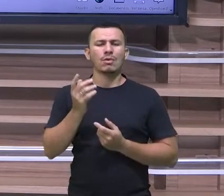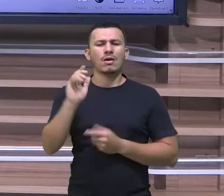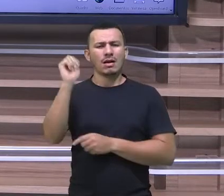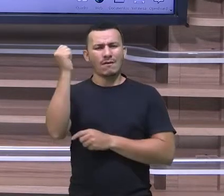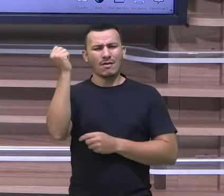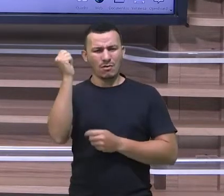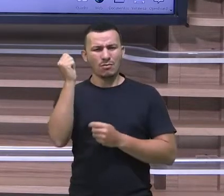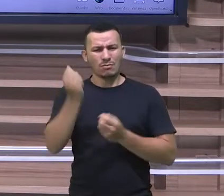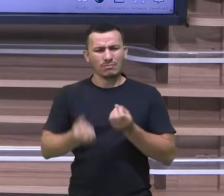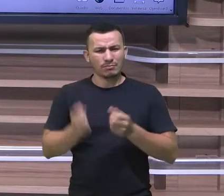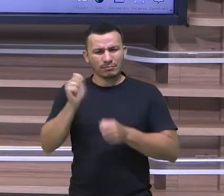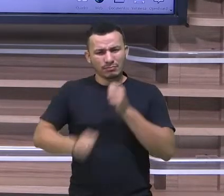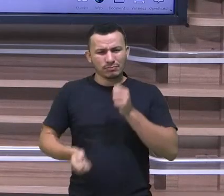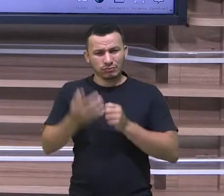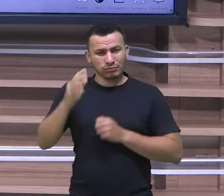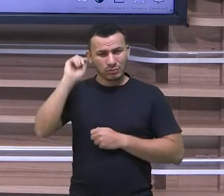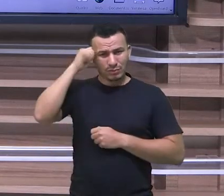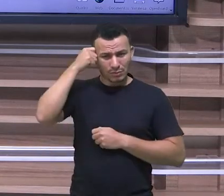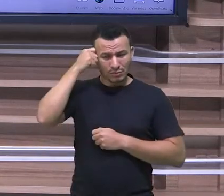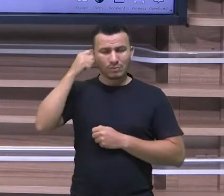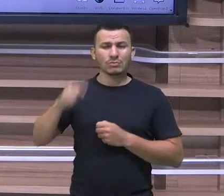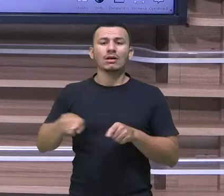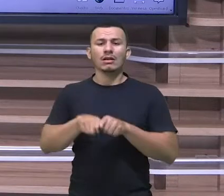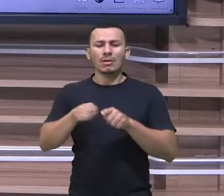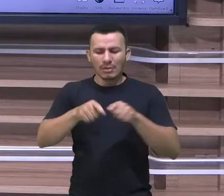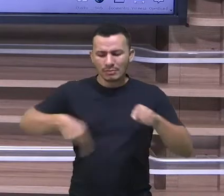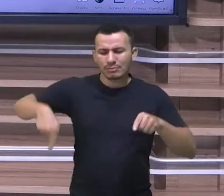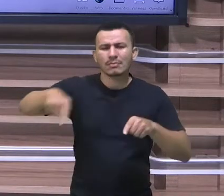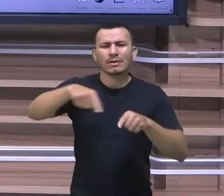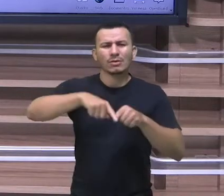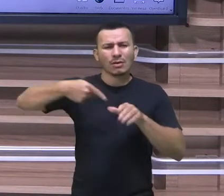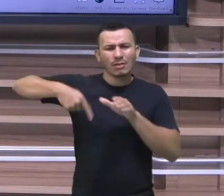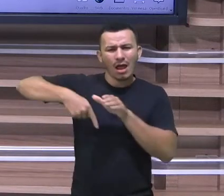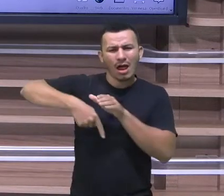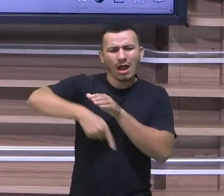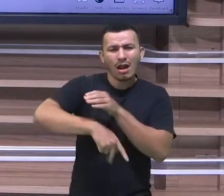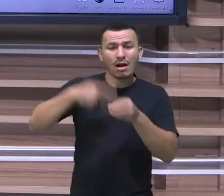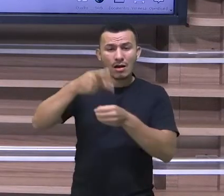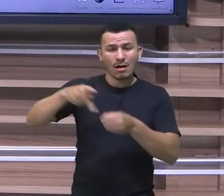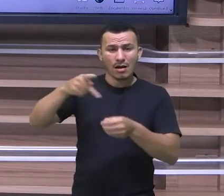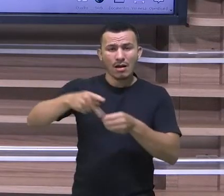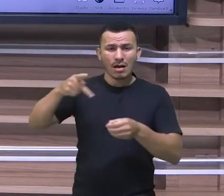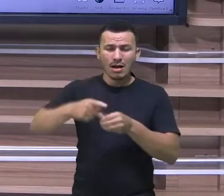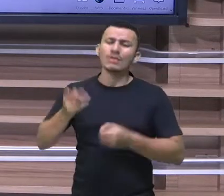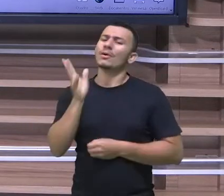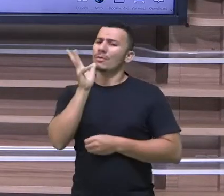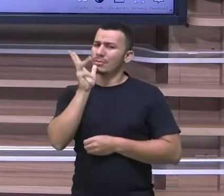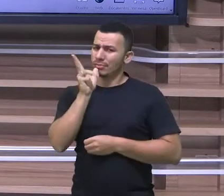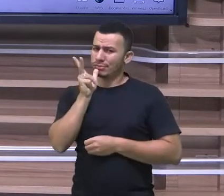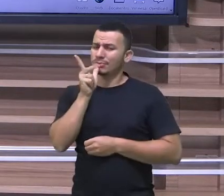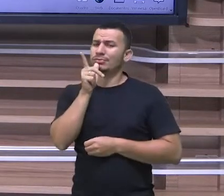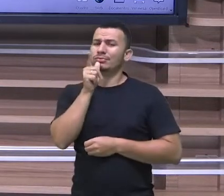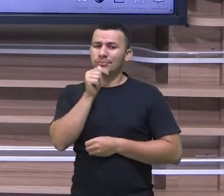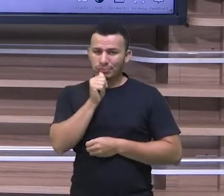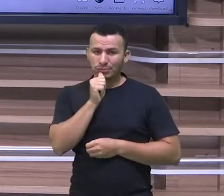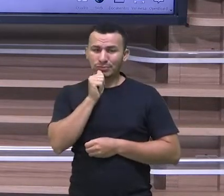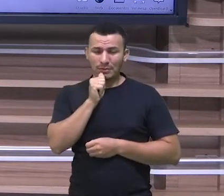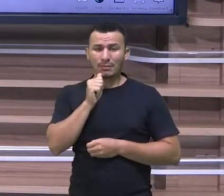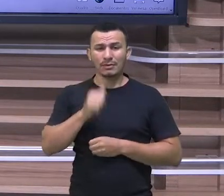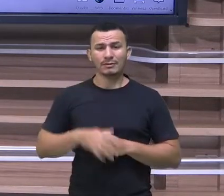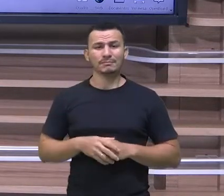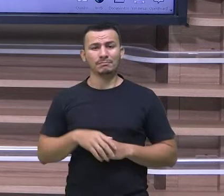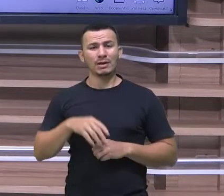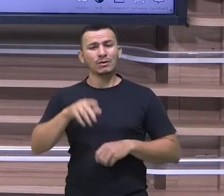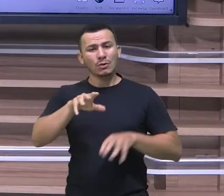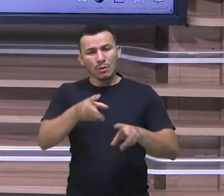mineral, por exemplo, o poço do petróleo. Então, ela leva muito mais tempo para produzir esses determinados tipos de